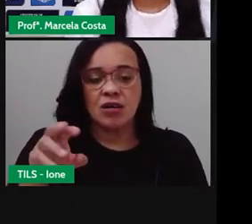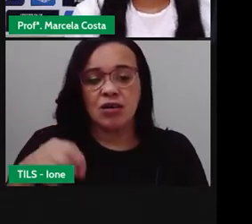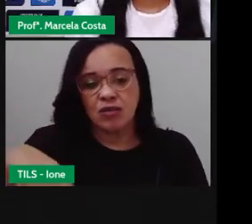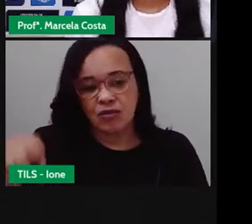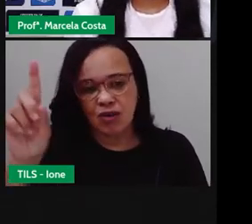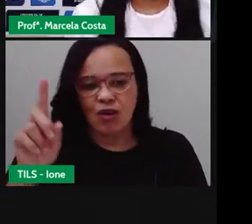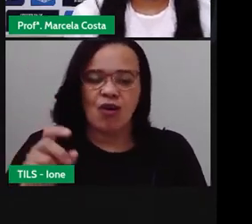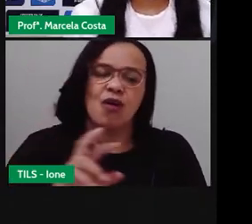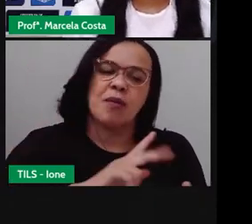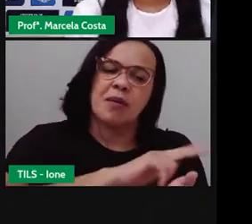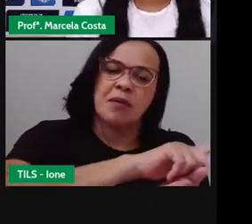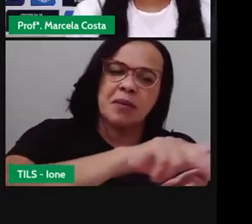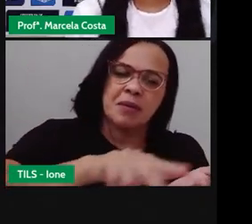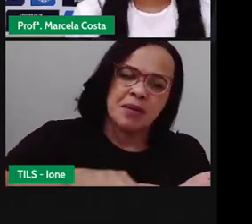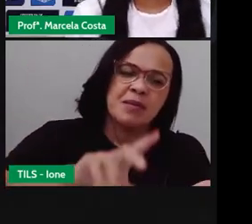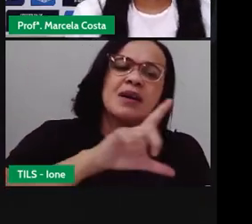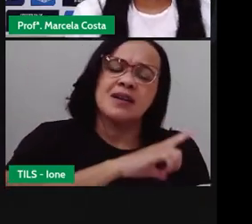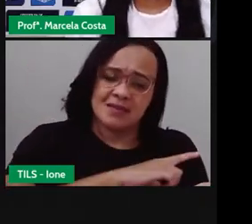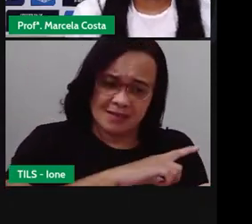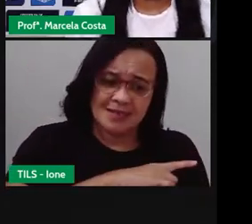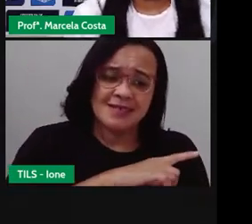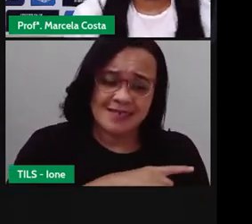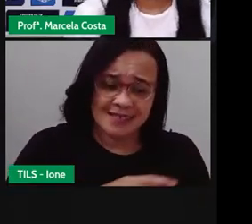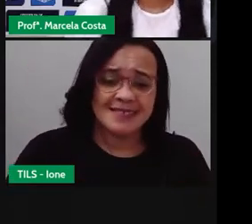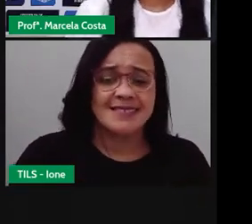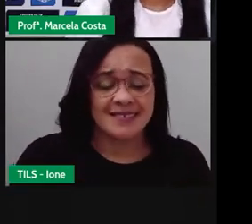triângulo, a zabumba.